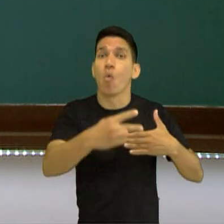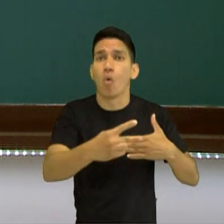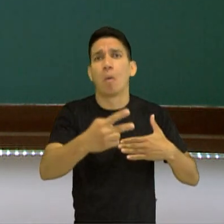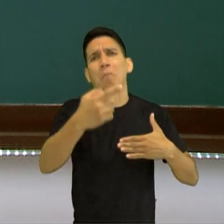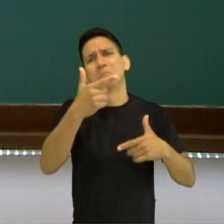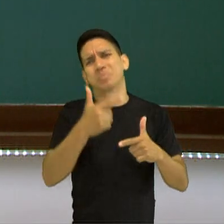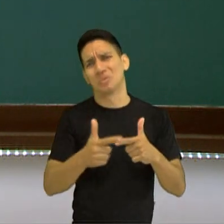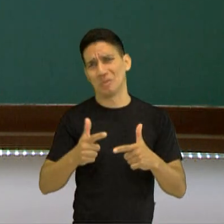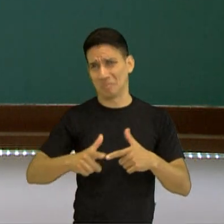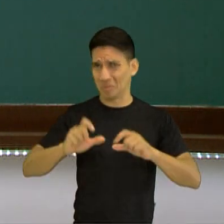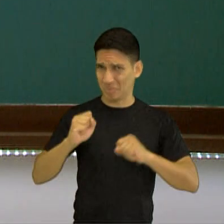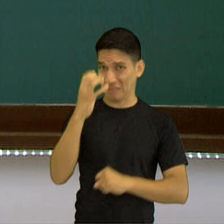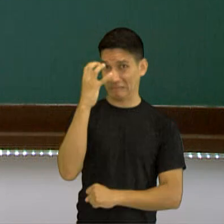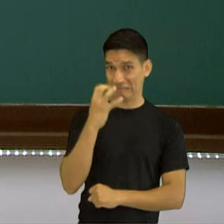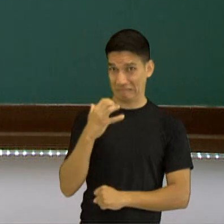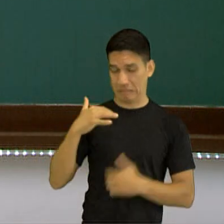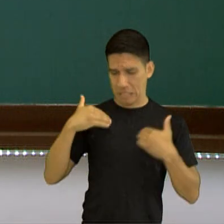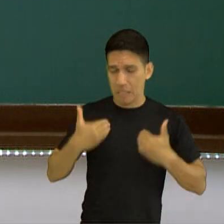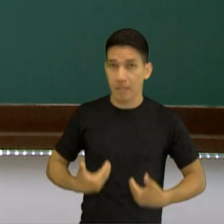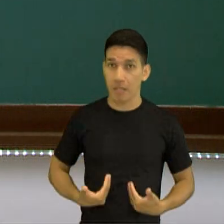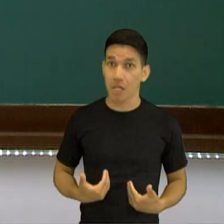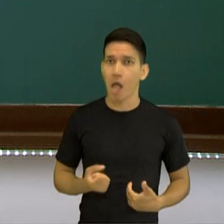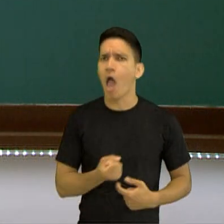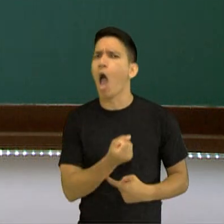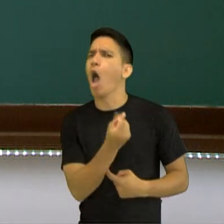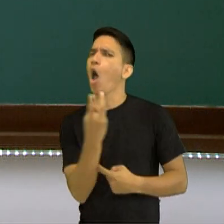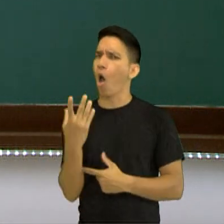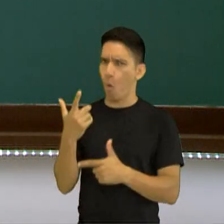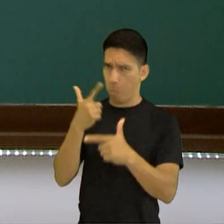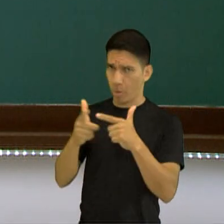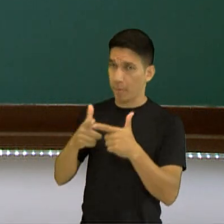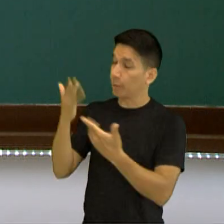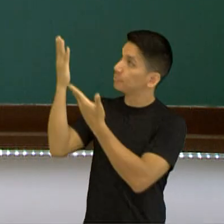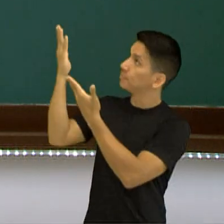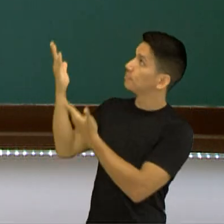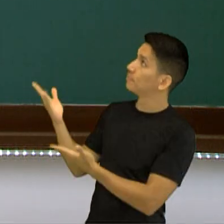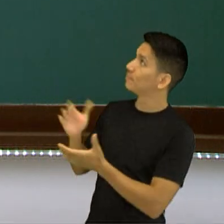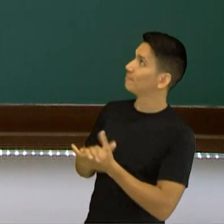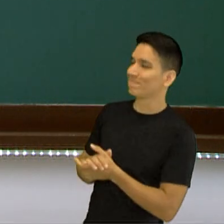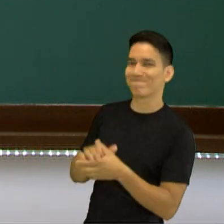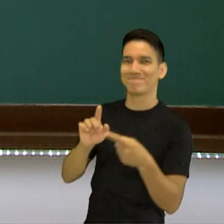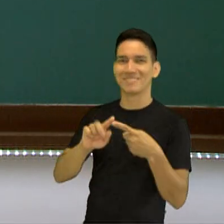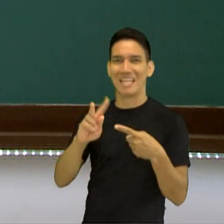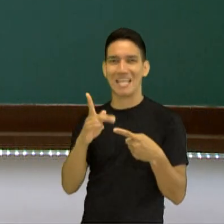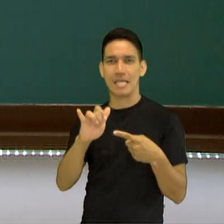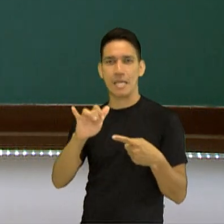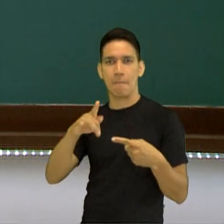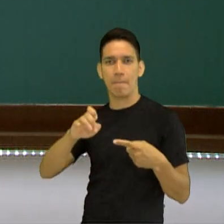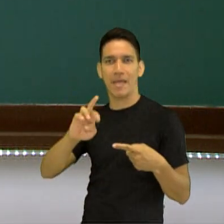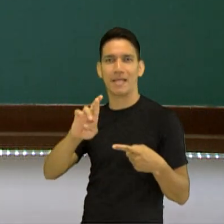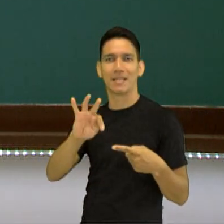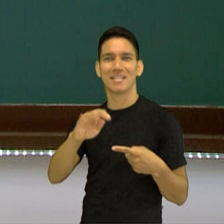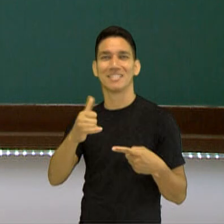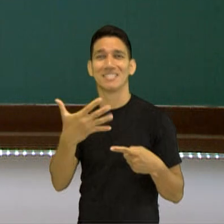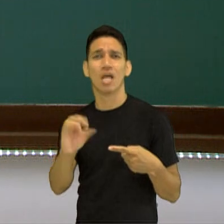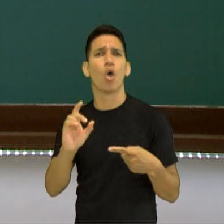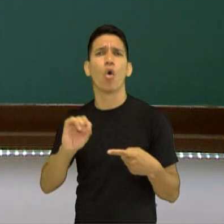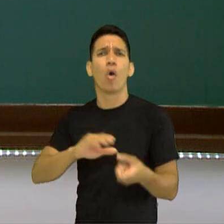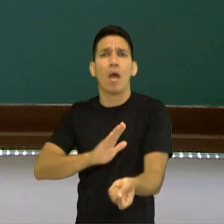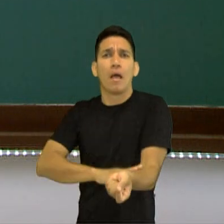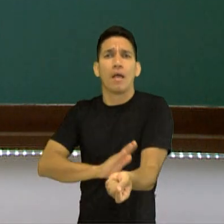organismo. Entre vários problemas que podem acontecer, temos aqui alguns, hipertensão, que é a pressão elevada,